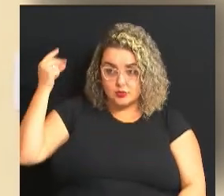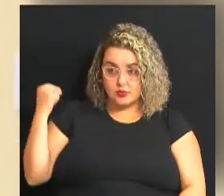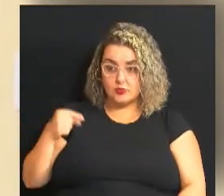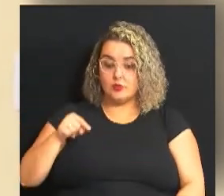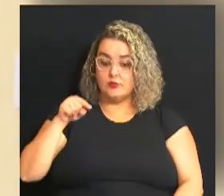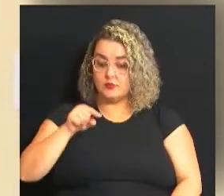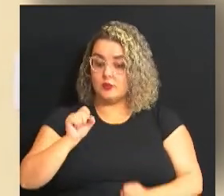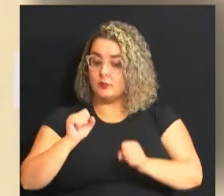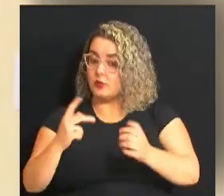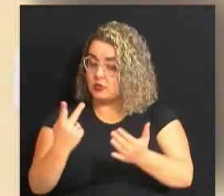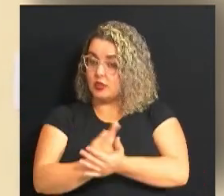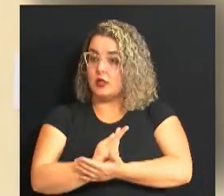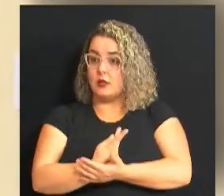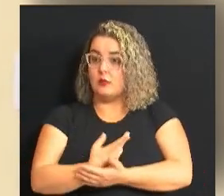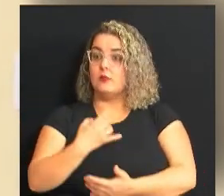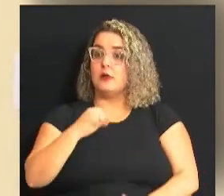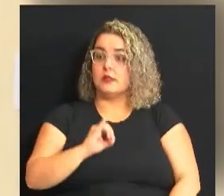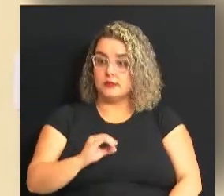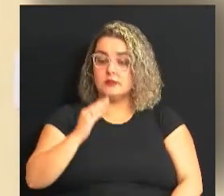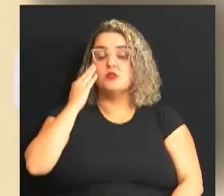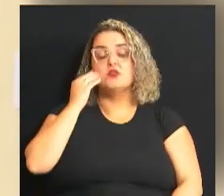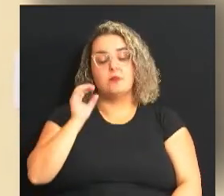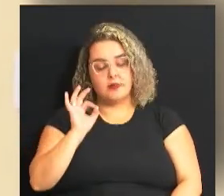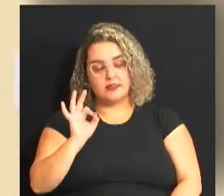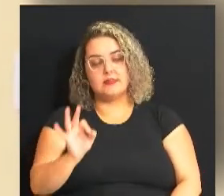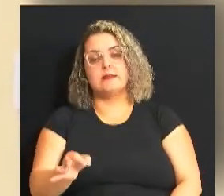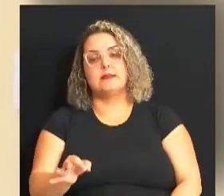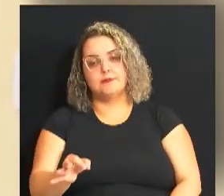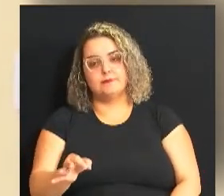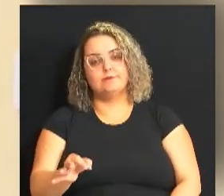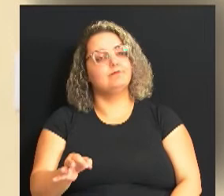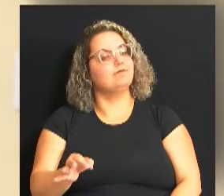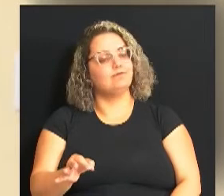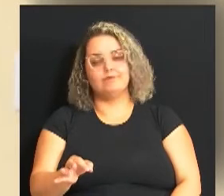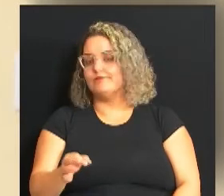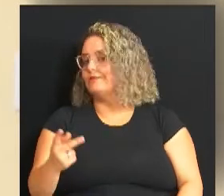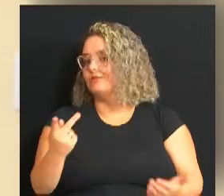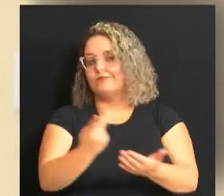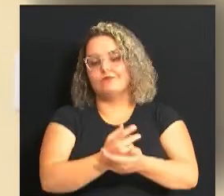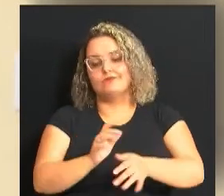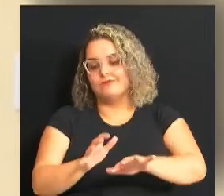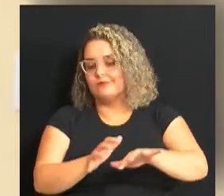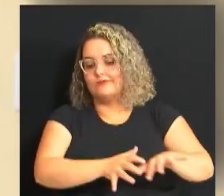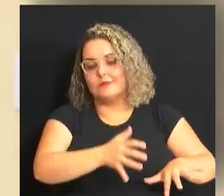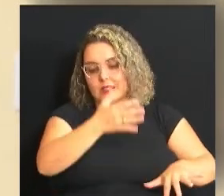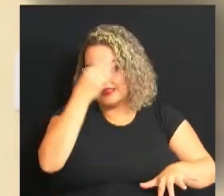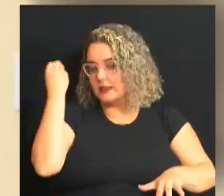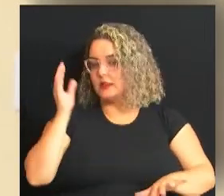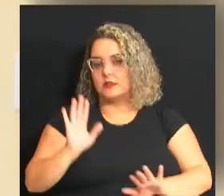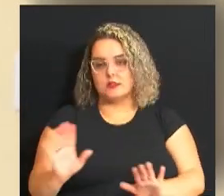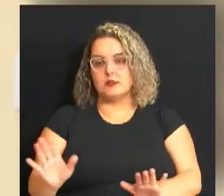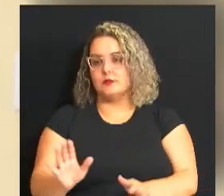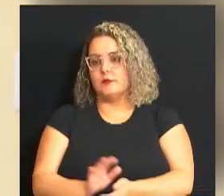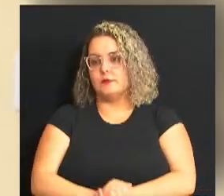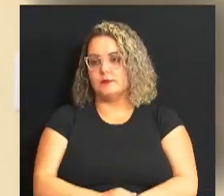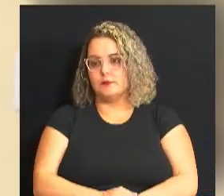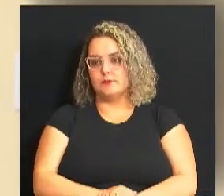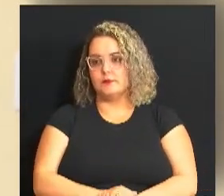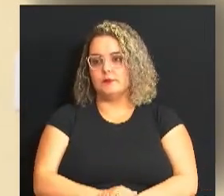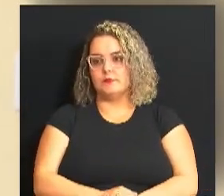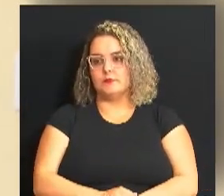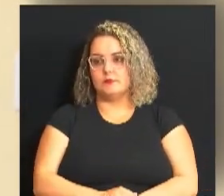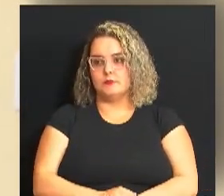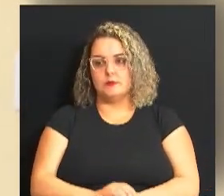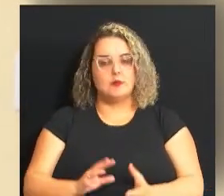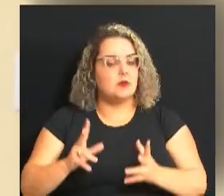errar, mas se você souber acertar, o seu erro vai ser esquecido. Em todo